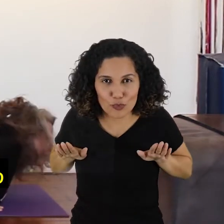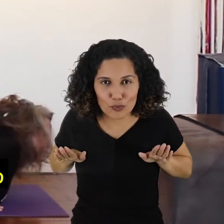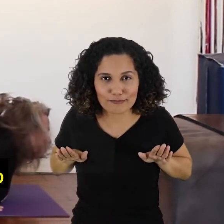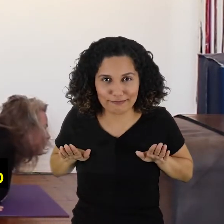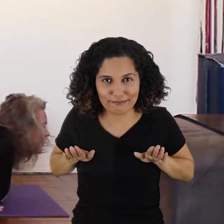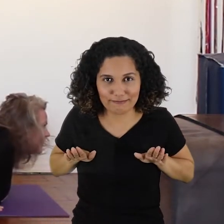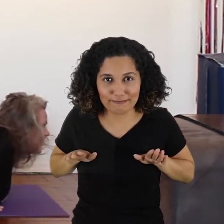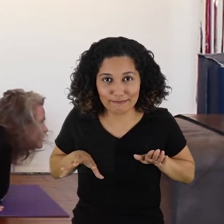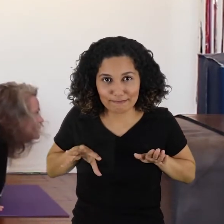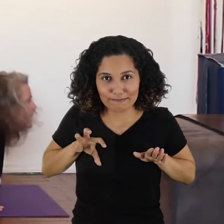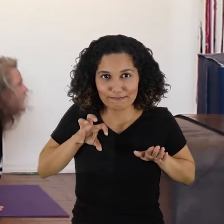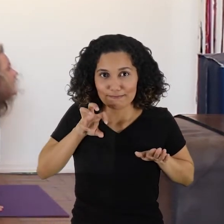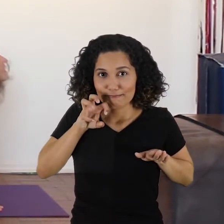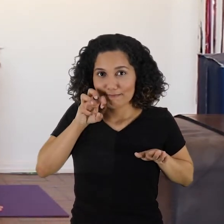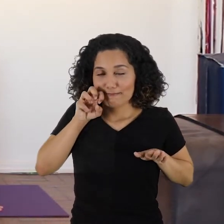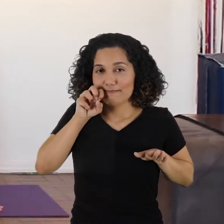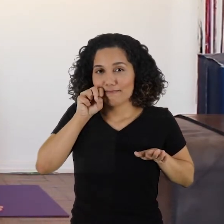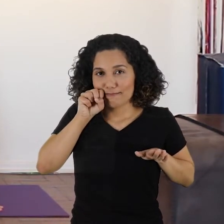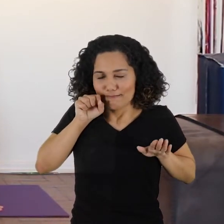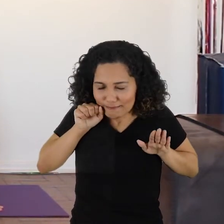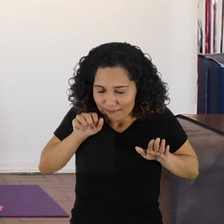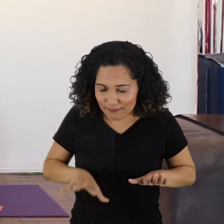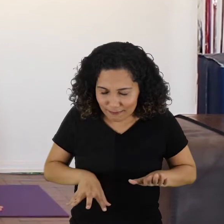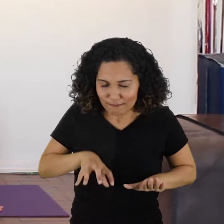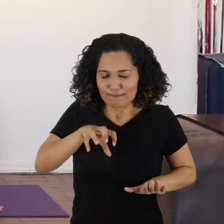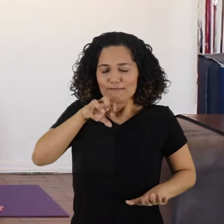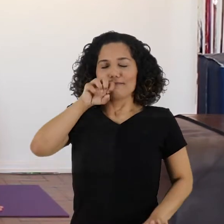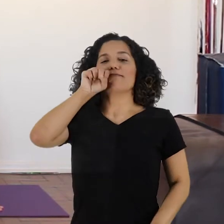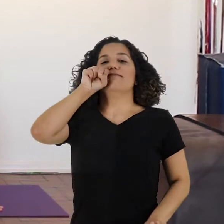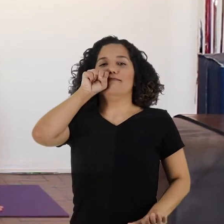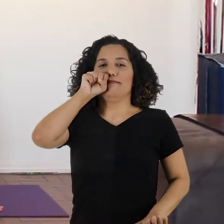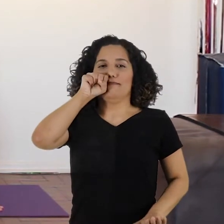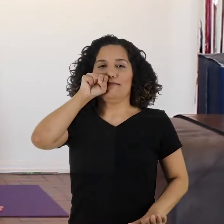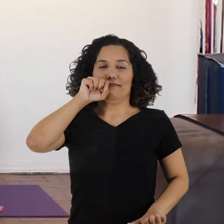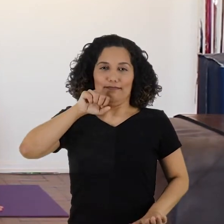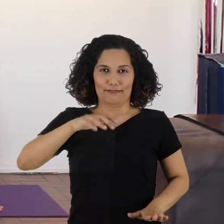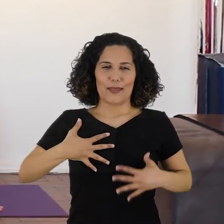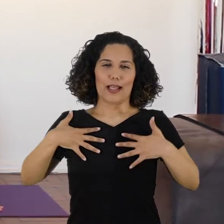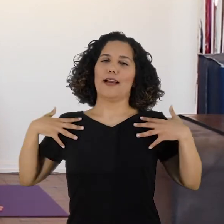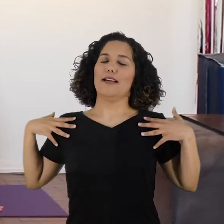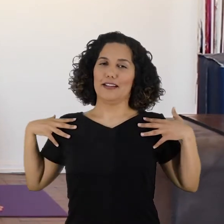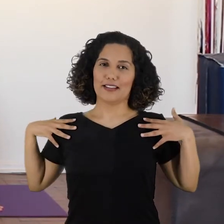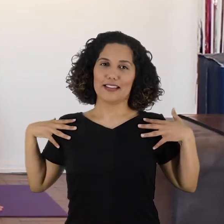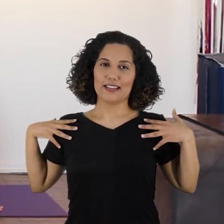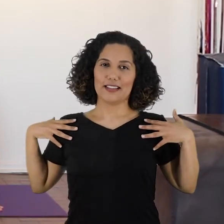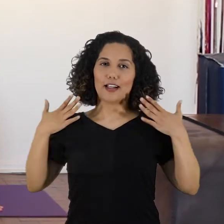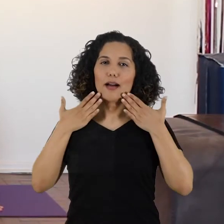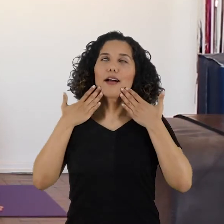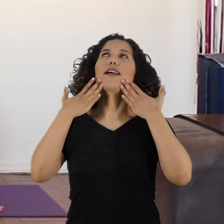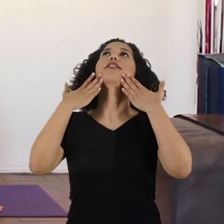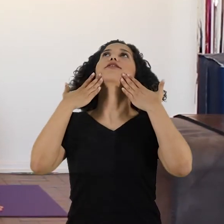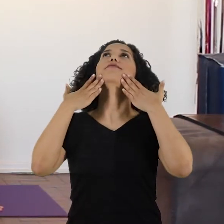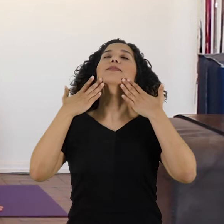para baixo, inspira, empurrando o tronco de perto do chão, abre o peito,